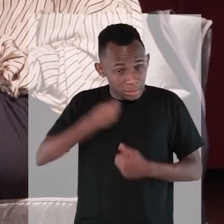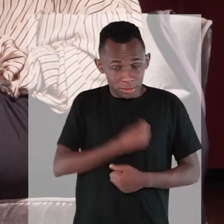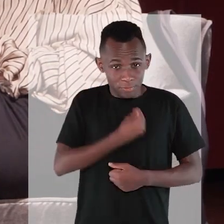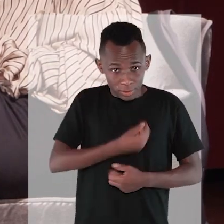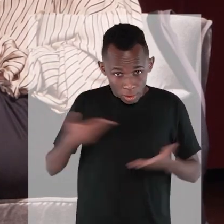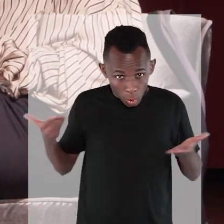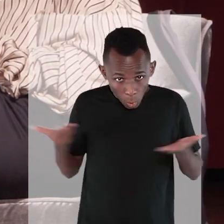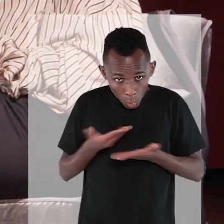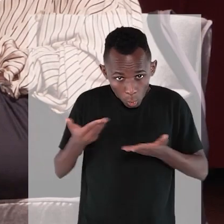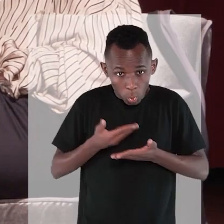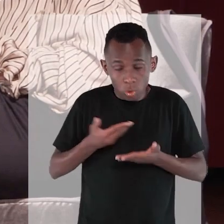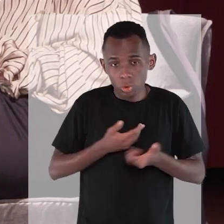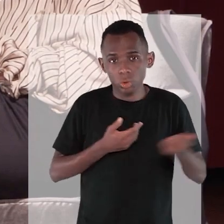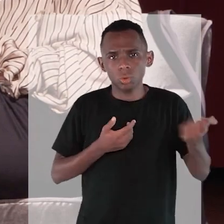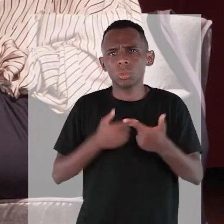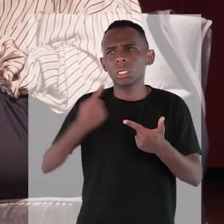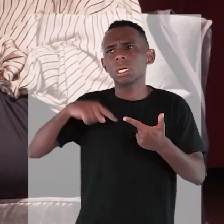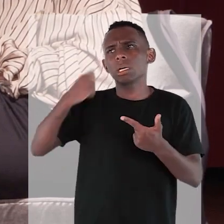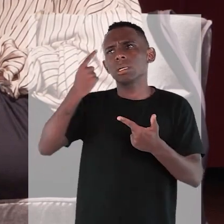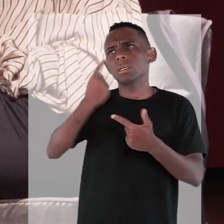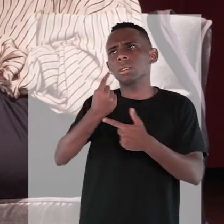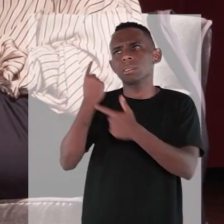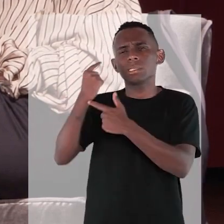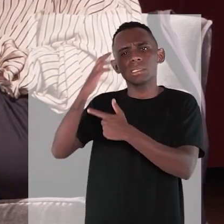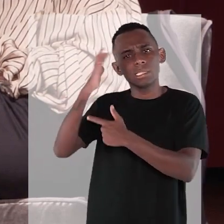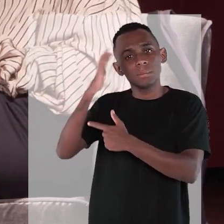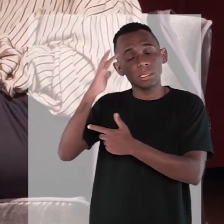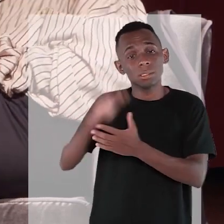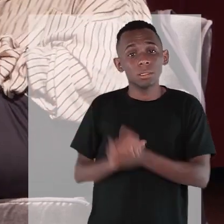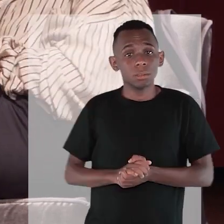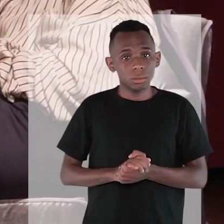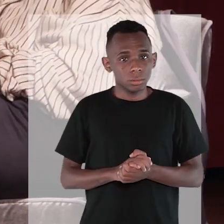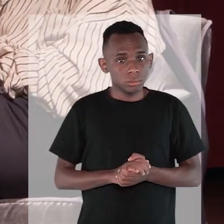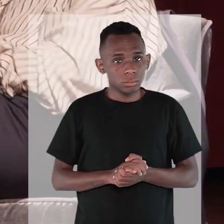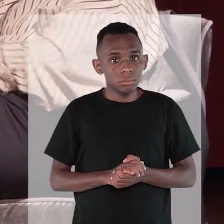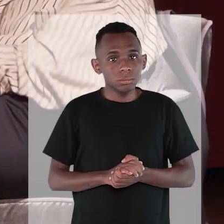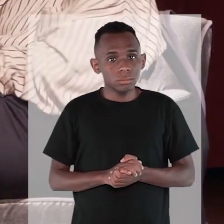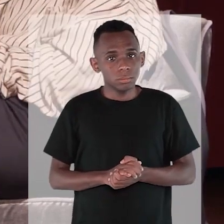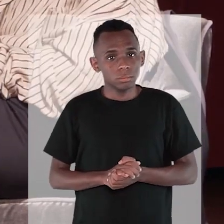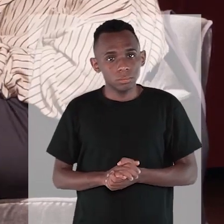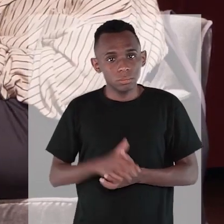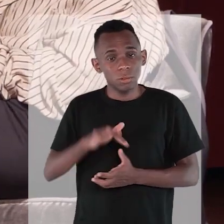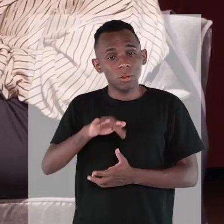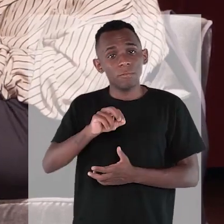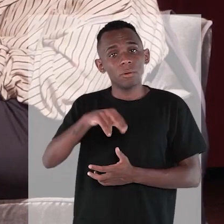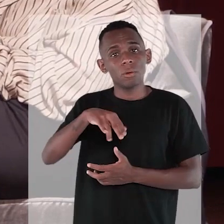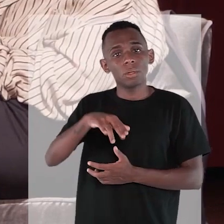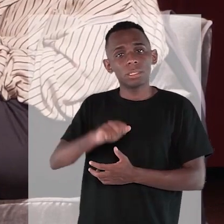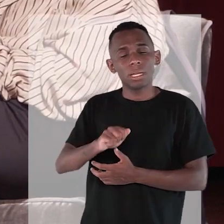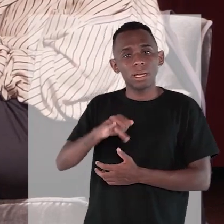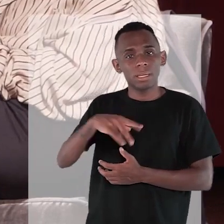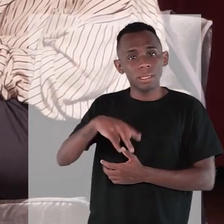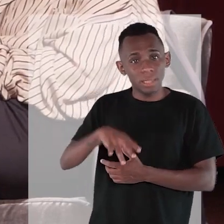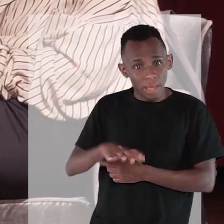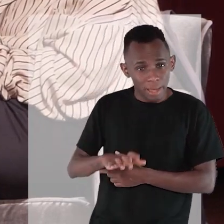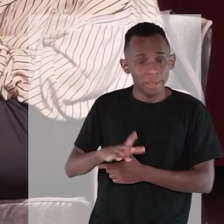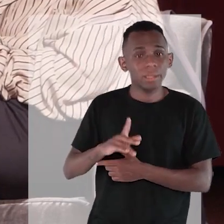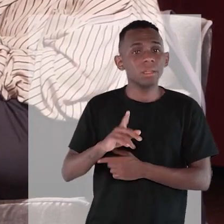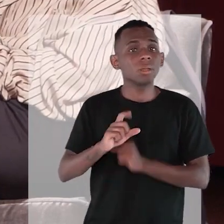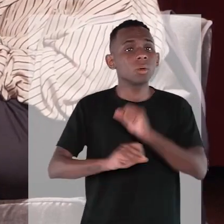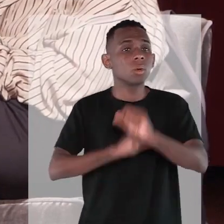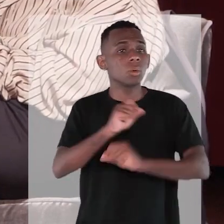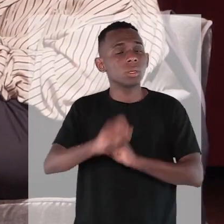nós poderíamos imaginar, porque Porque um autor como von Hayek, o que acontece? Né? Como